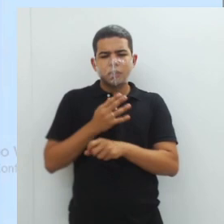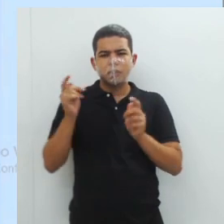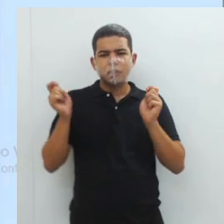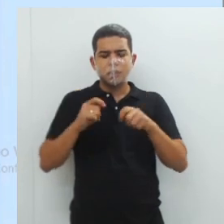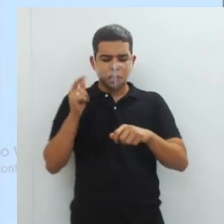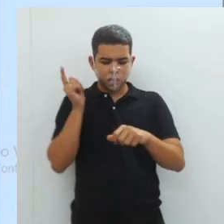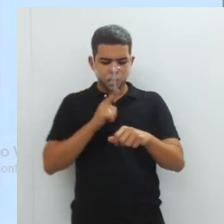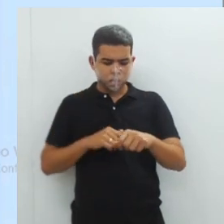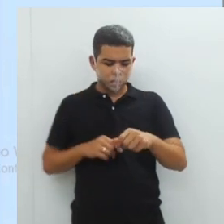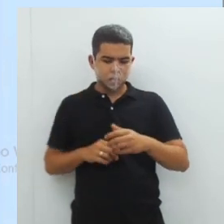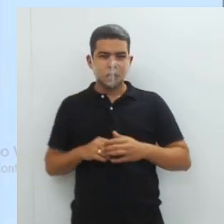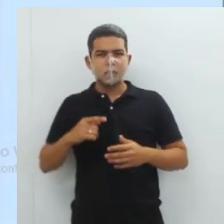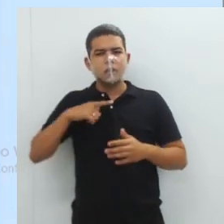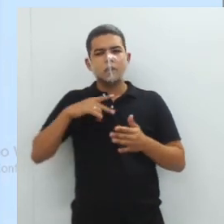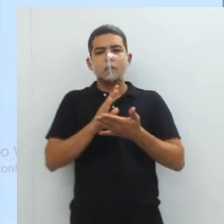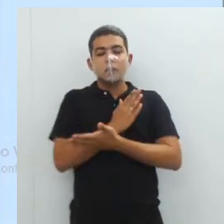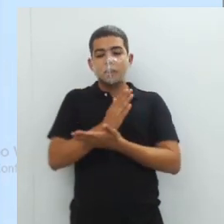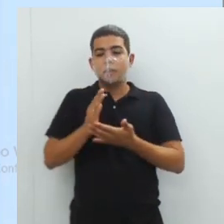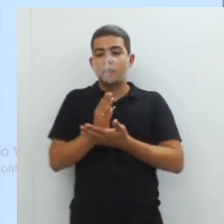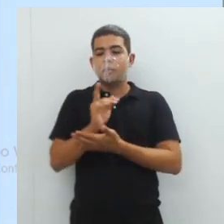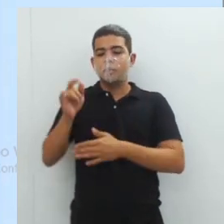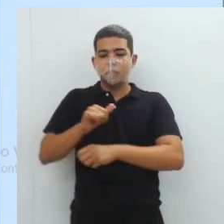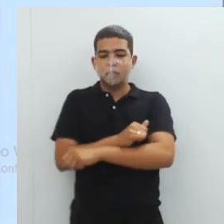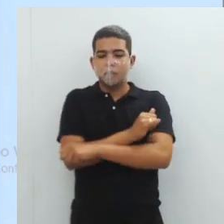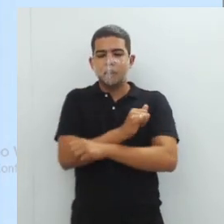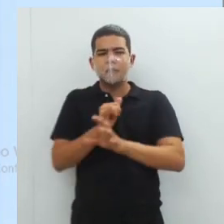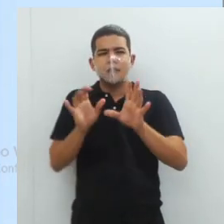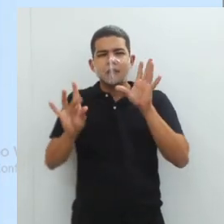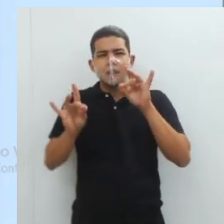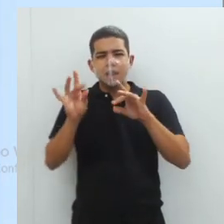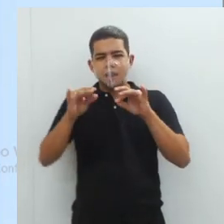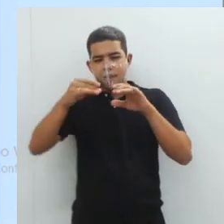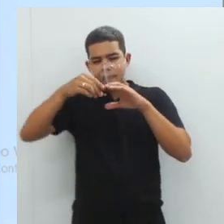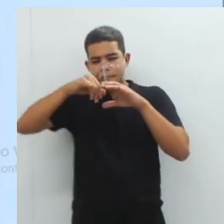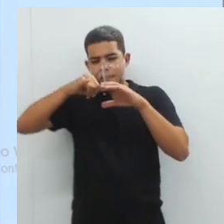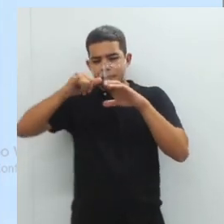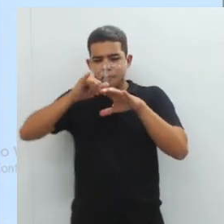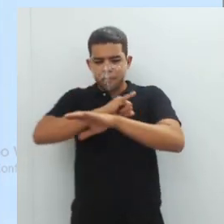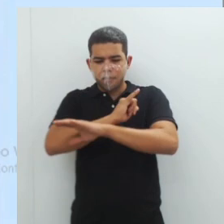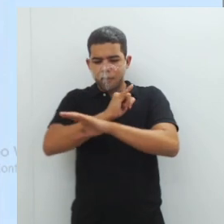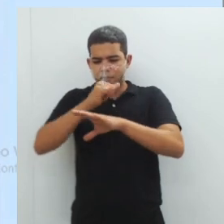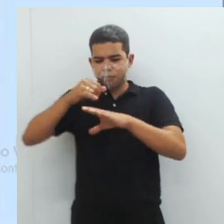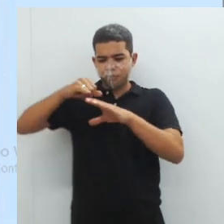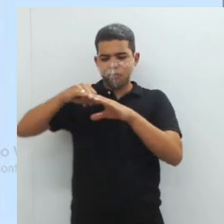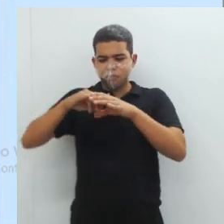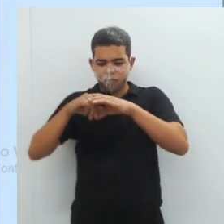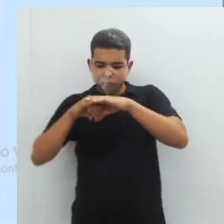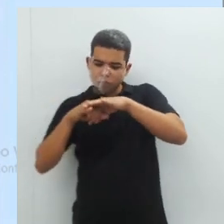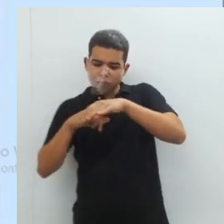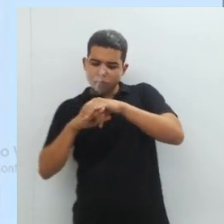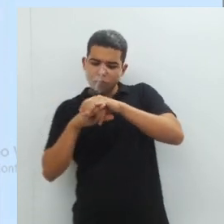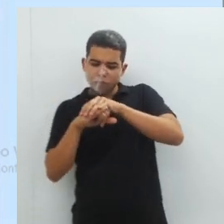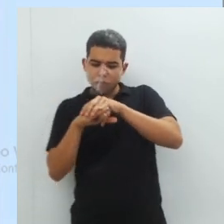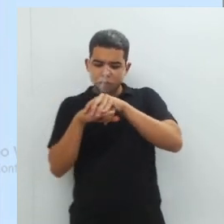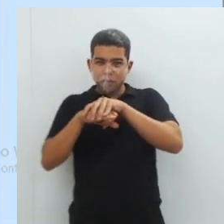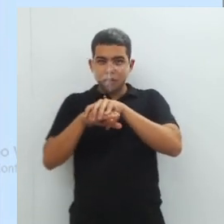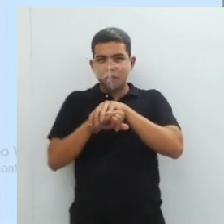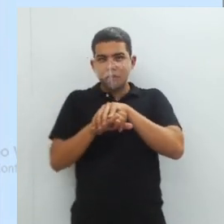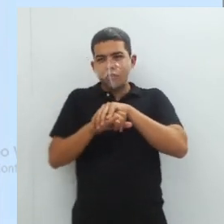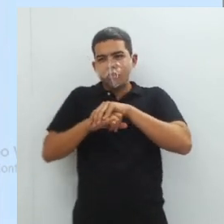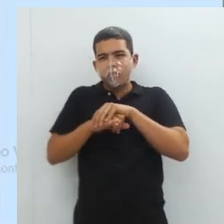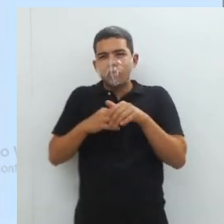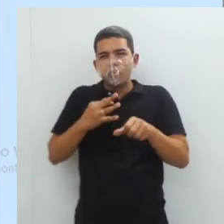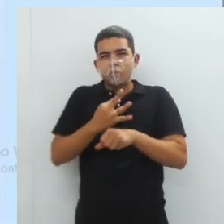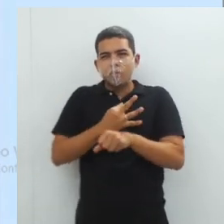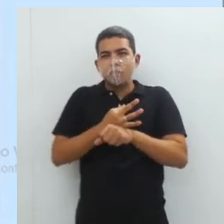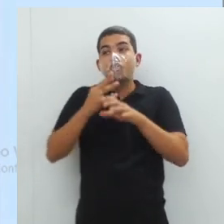eles se enterram na lama, em fundo de lagoas, para no período de seca conseguir sobreviver, e só ressurgem na superfície